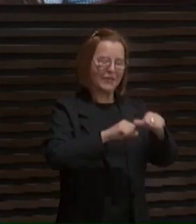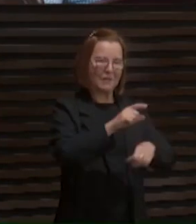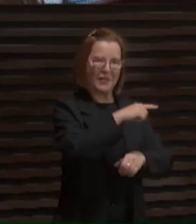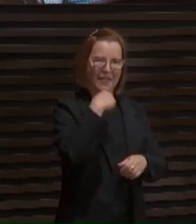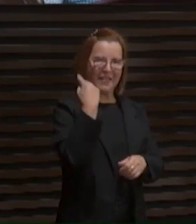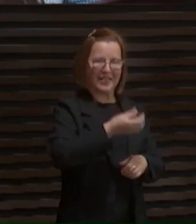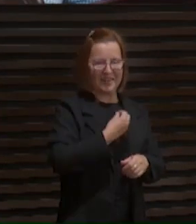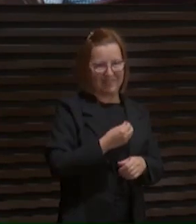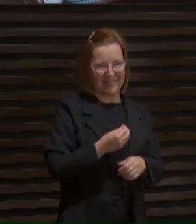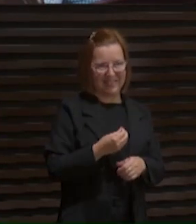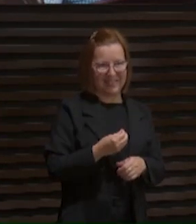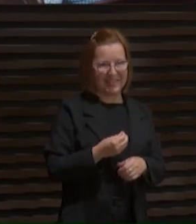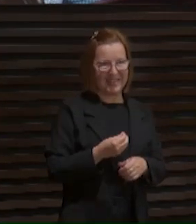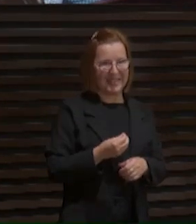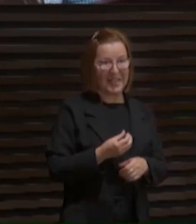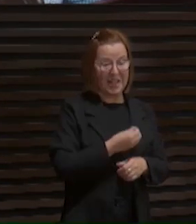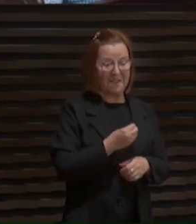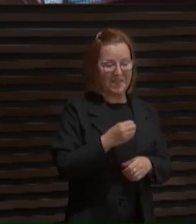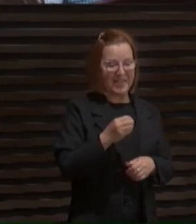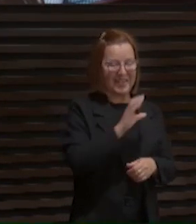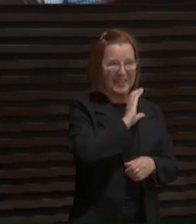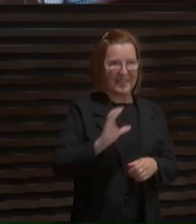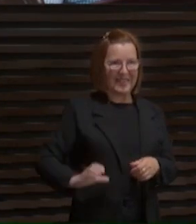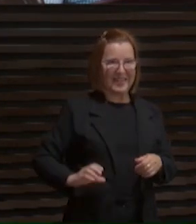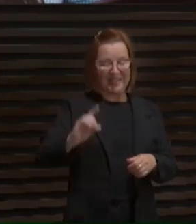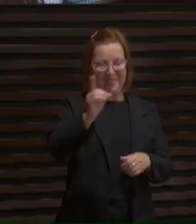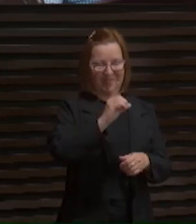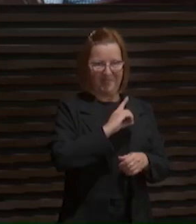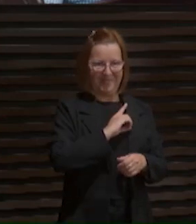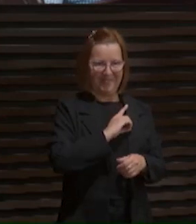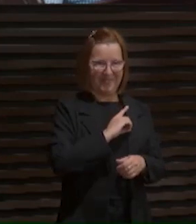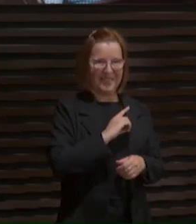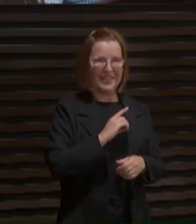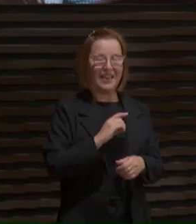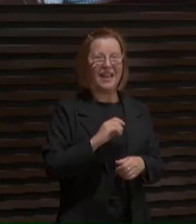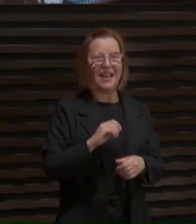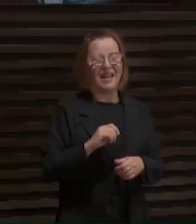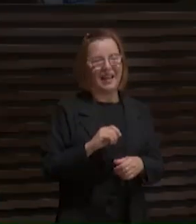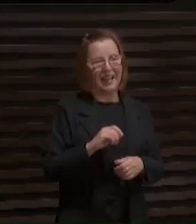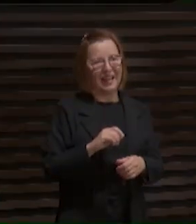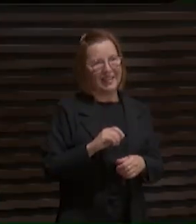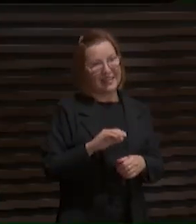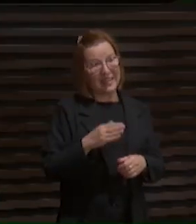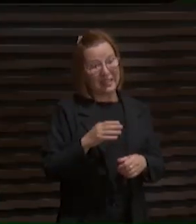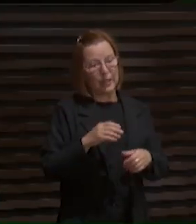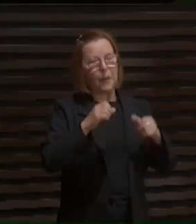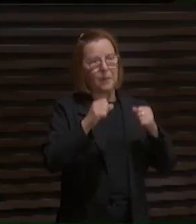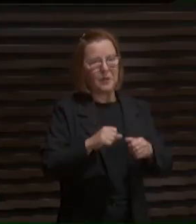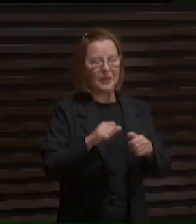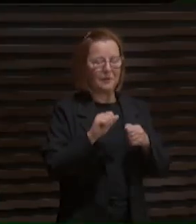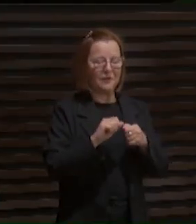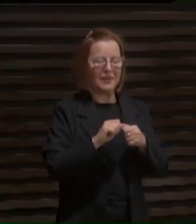Cristo em mim. Faz eu ter a mesma vontade dele, o mesmo desejo dele. Romanos